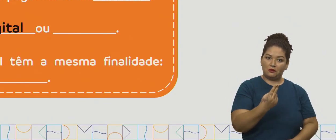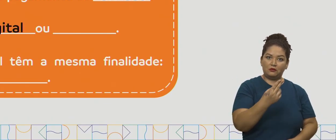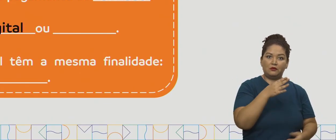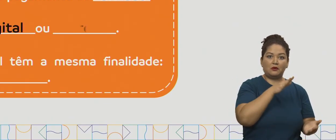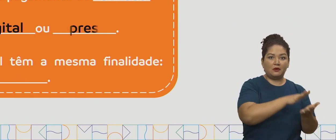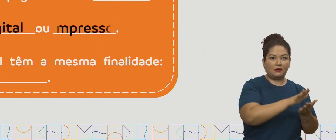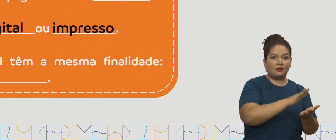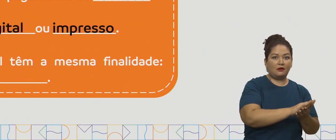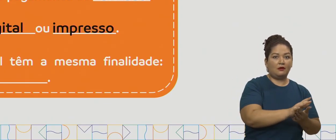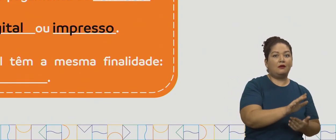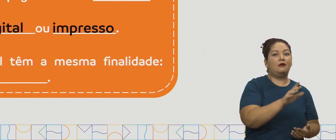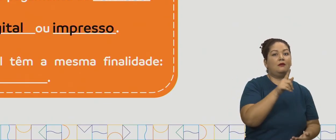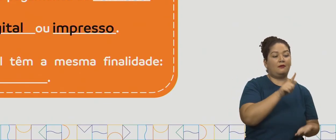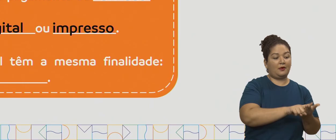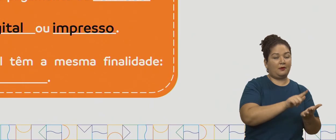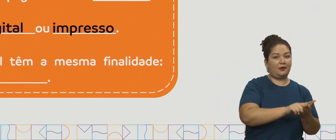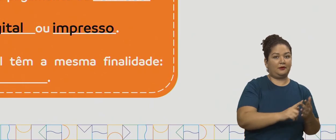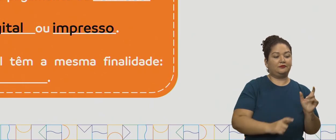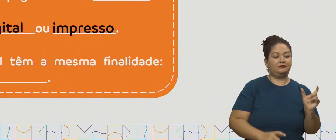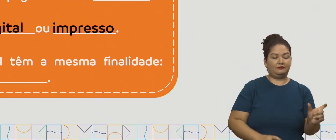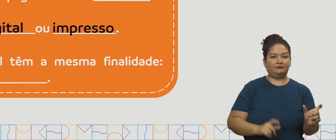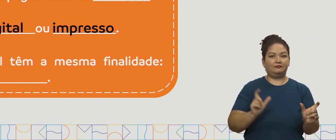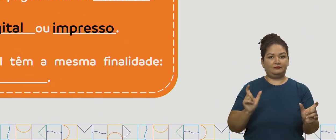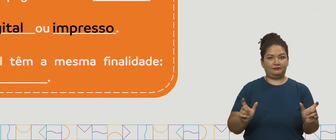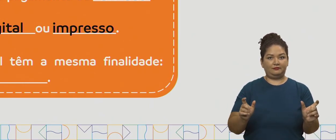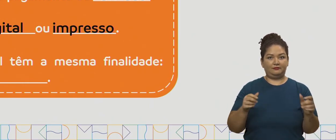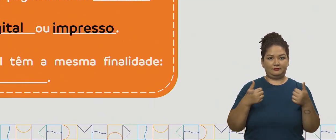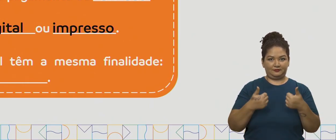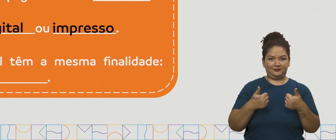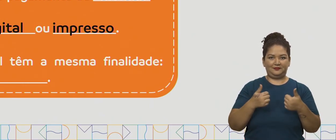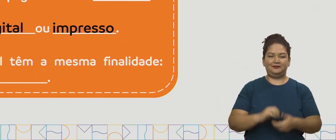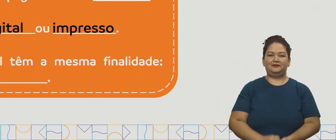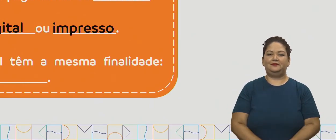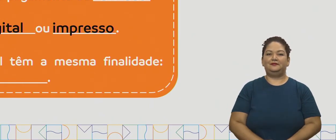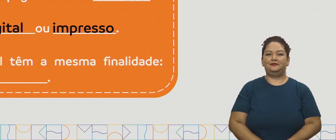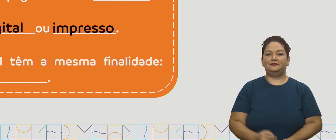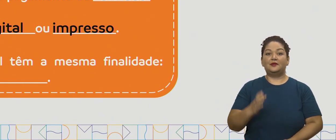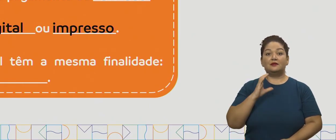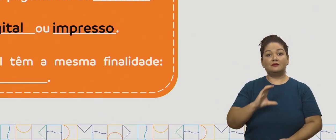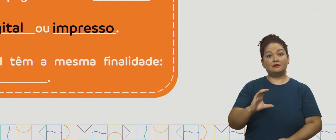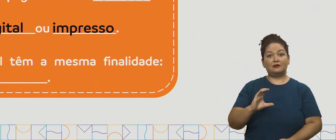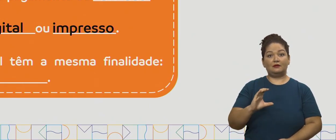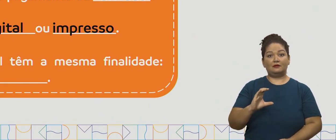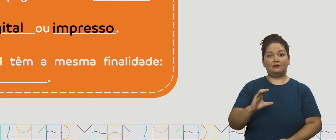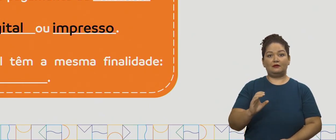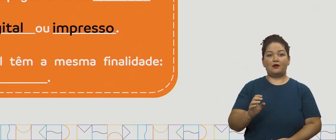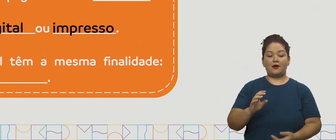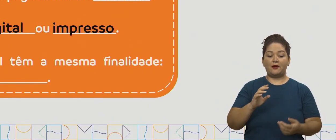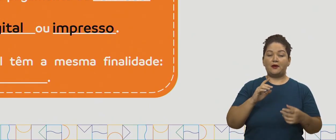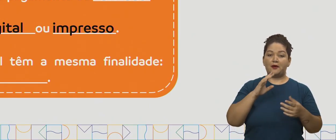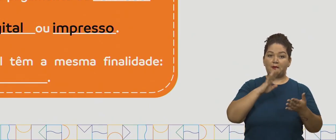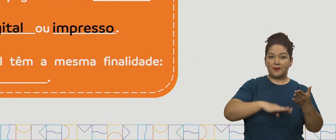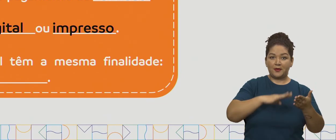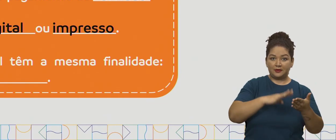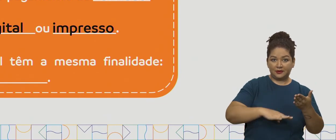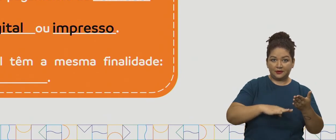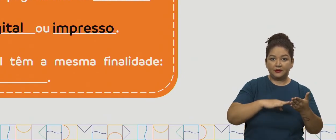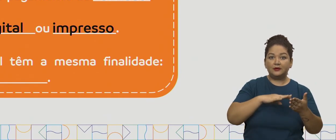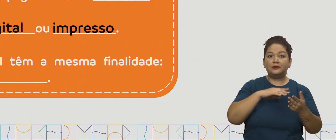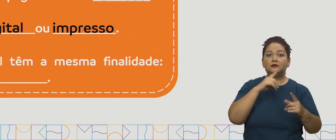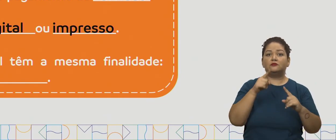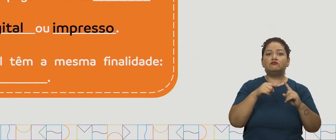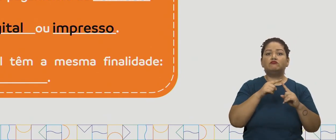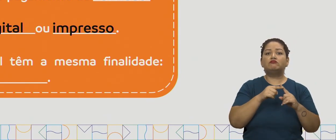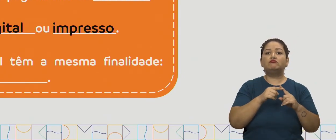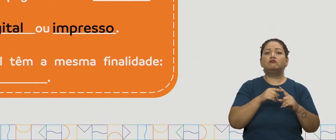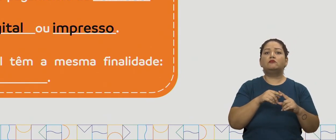digital ou impresso. Exatamente. E na letra C? Os boletos em geral têm a